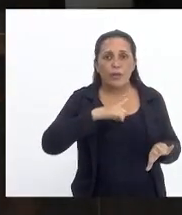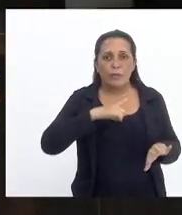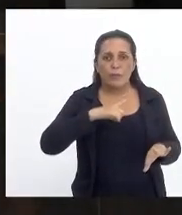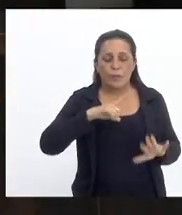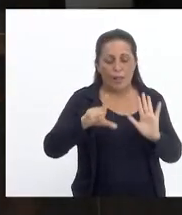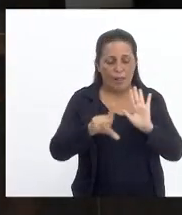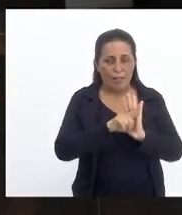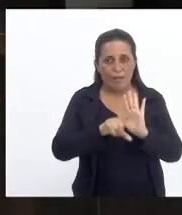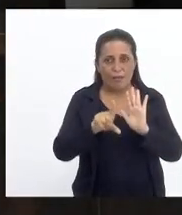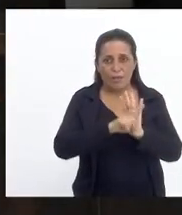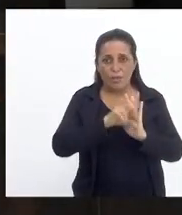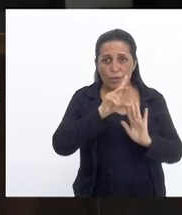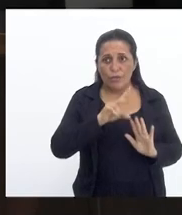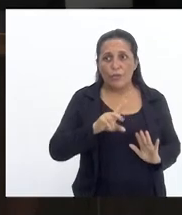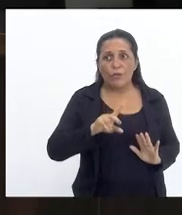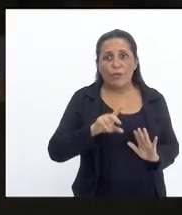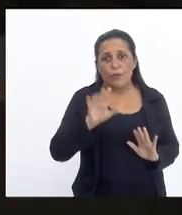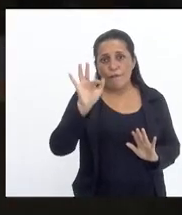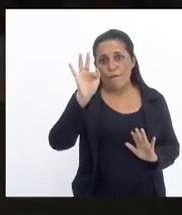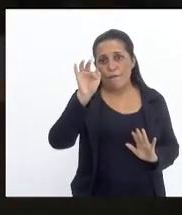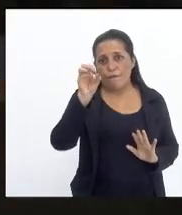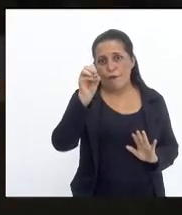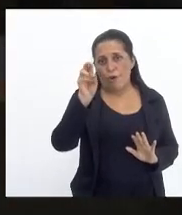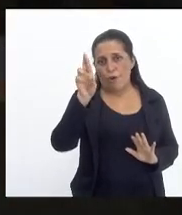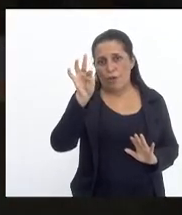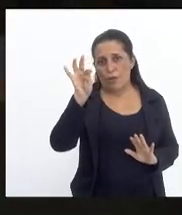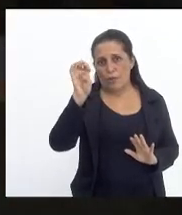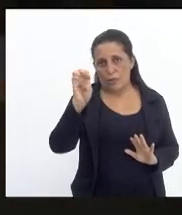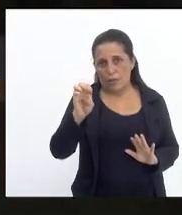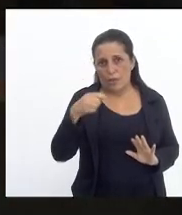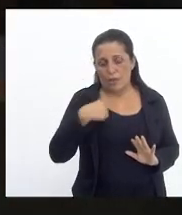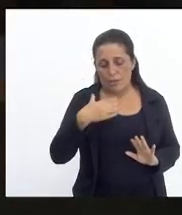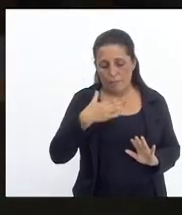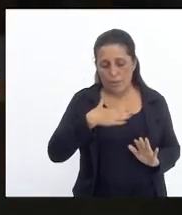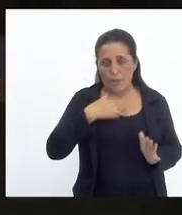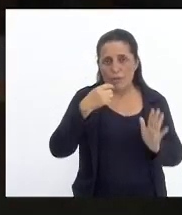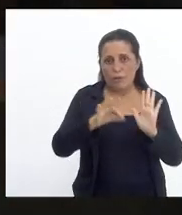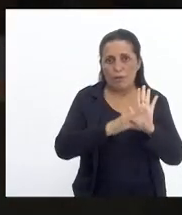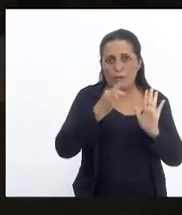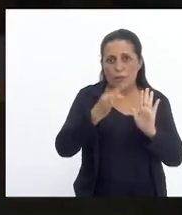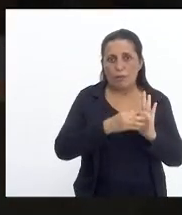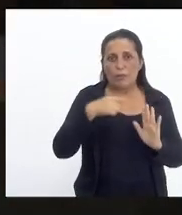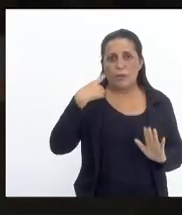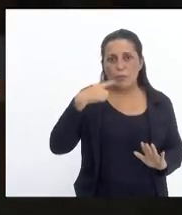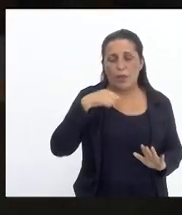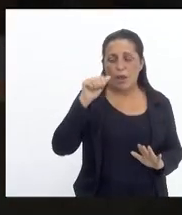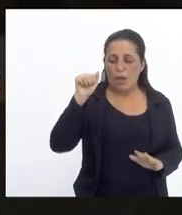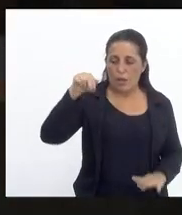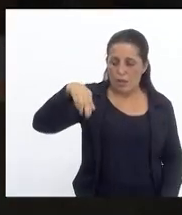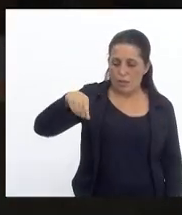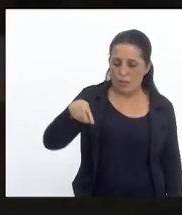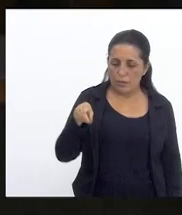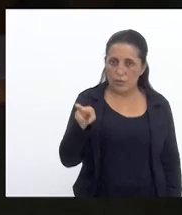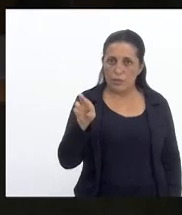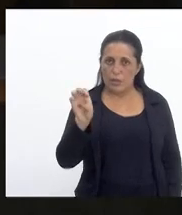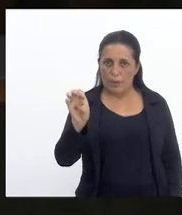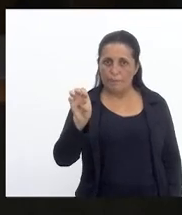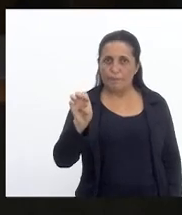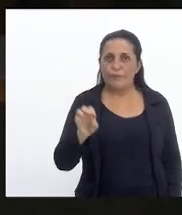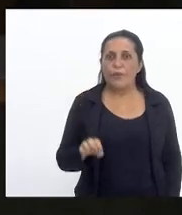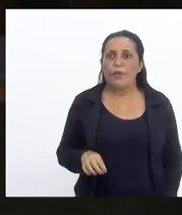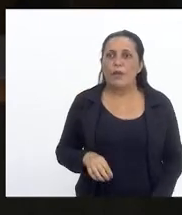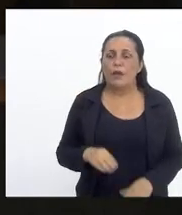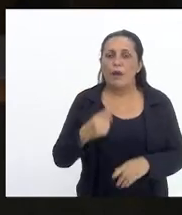forte que foi de minha autoria com deputado André Ceciliano como